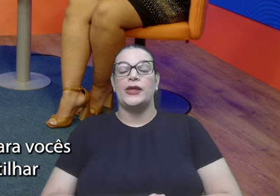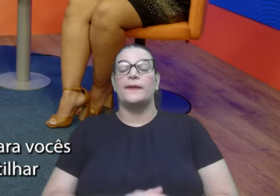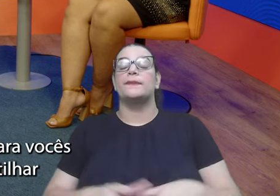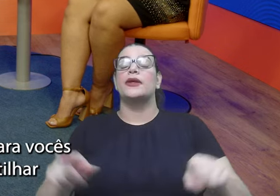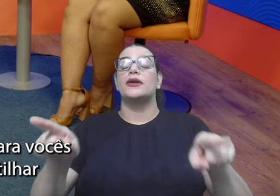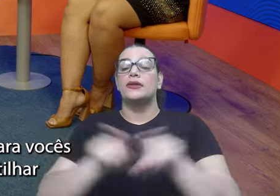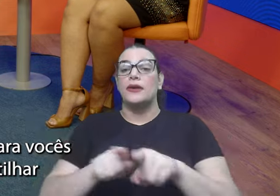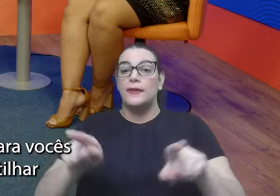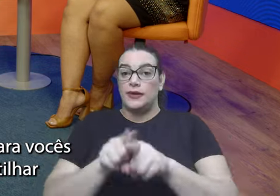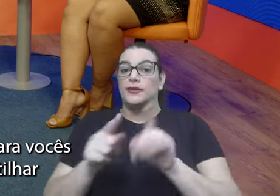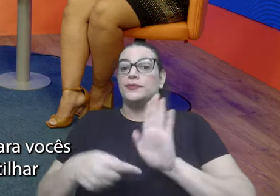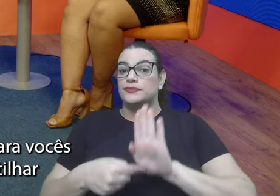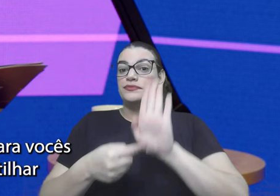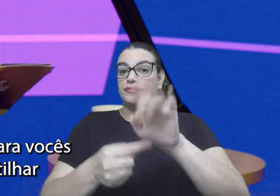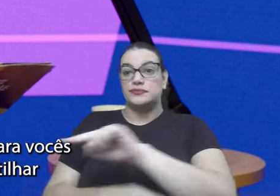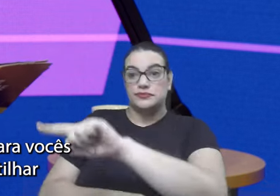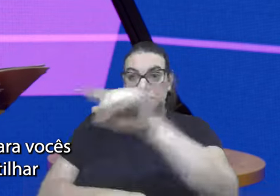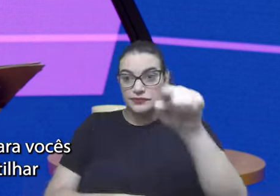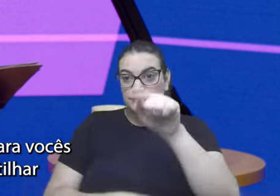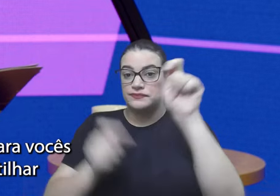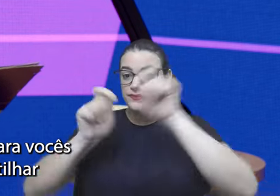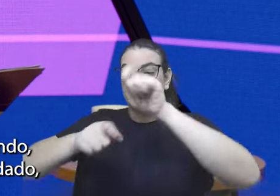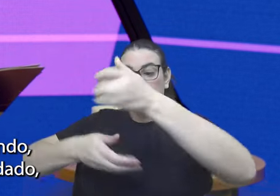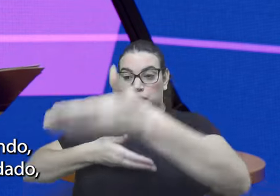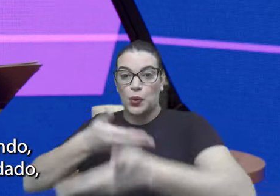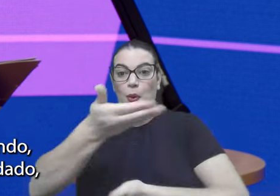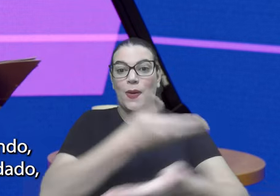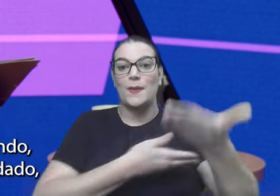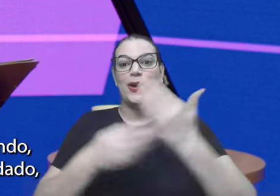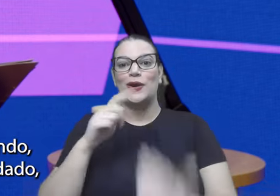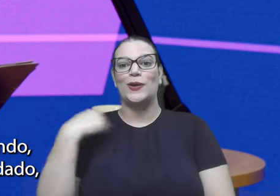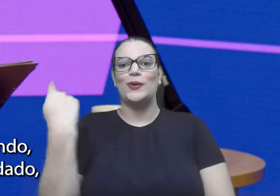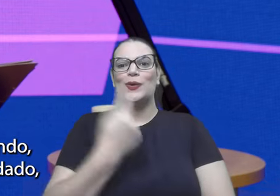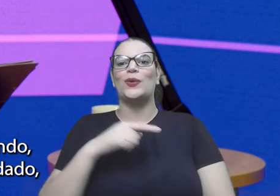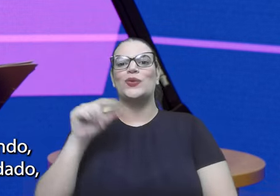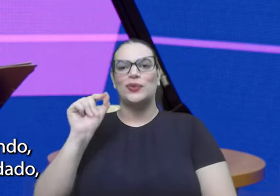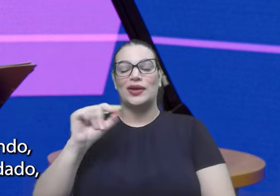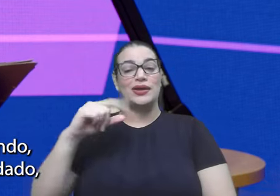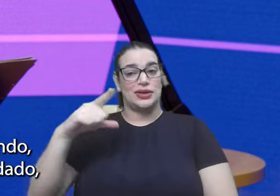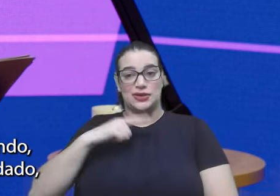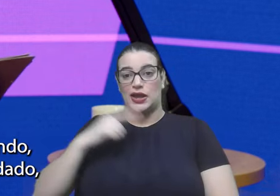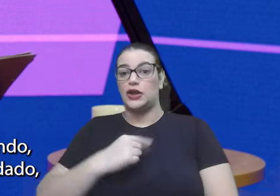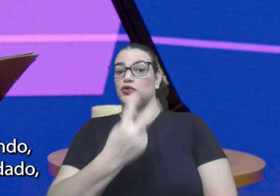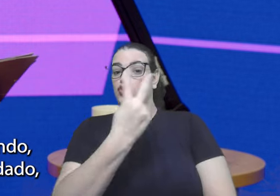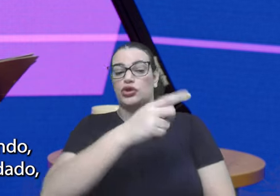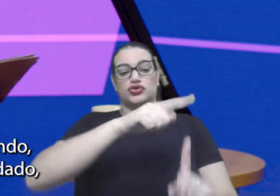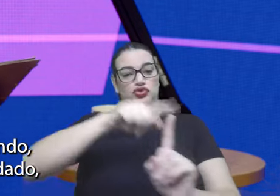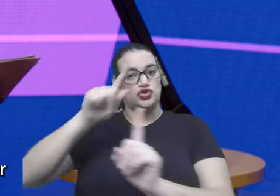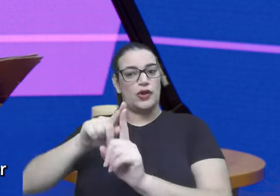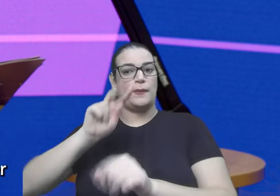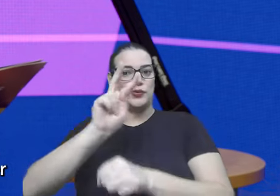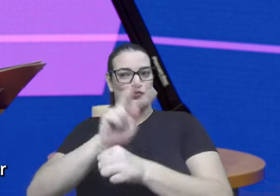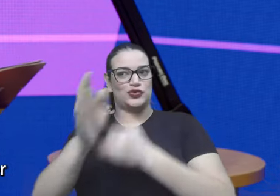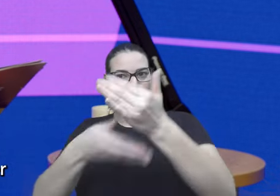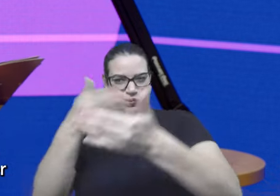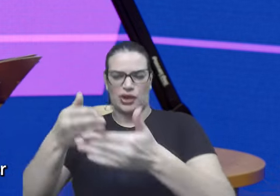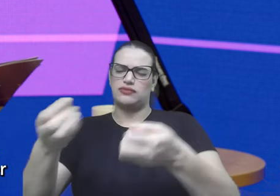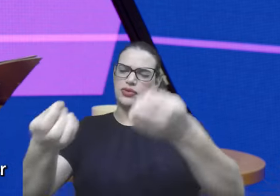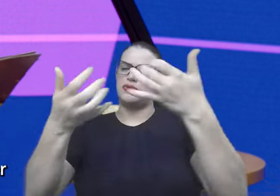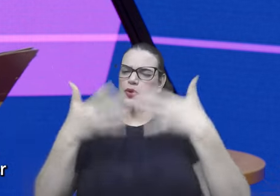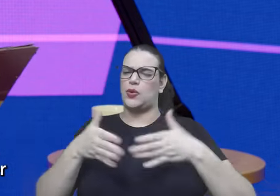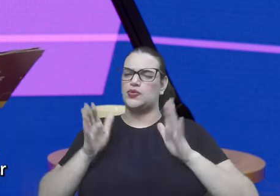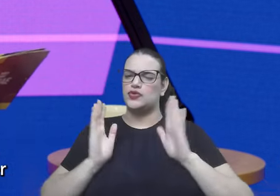também né trazer aqui para vocês que vocês pudessem compartilhar aí com quem tá nos assistindo que existem dois tipos de cuidado meio que vocês